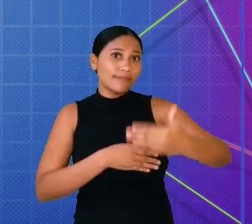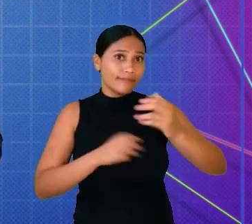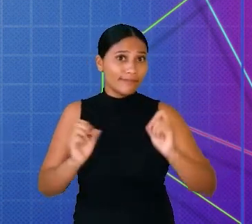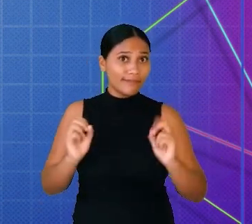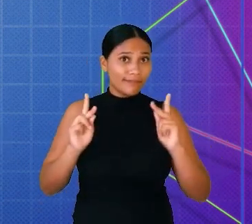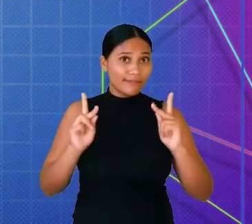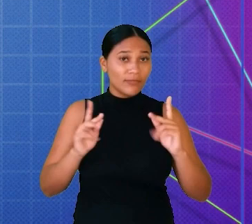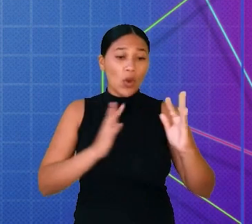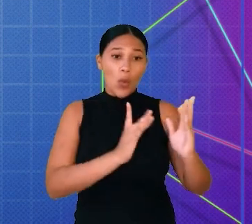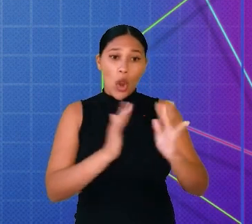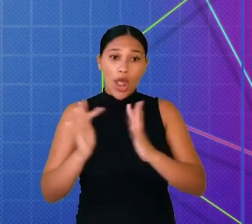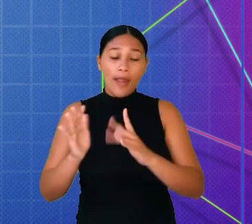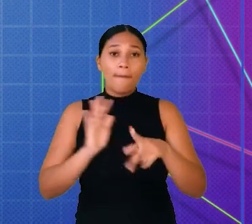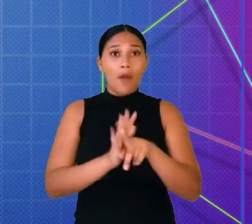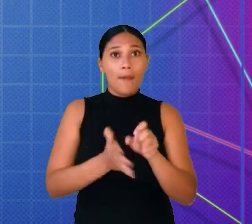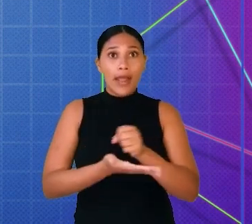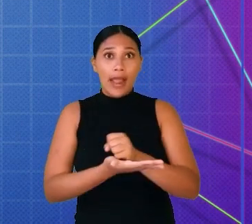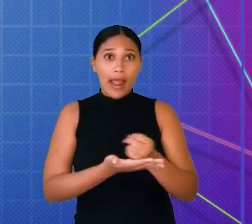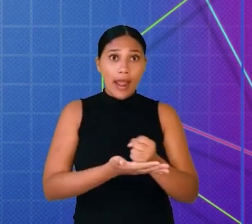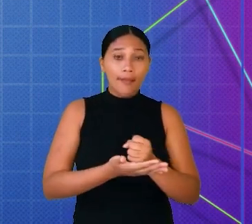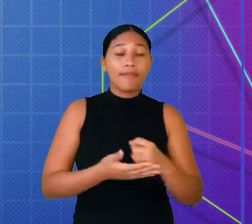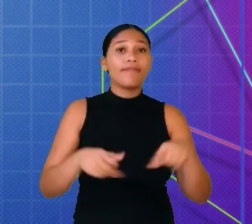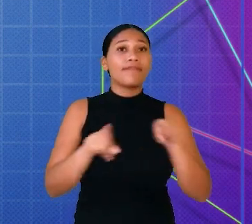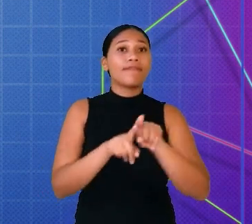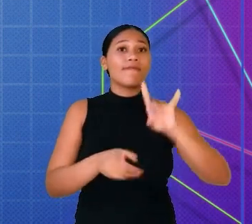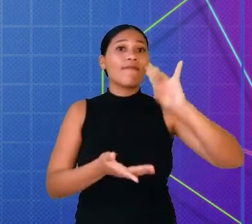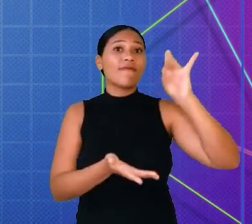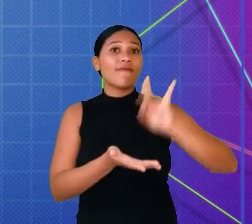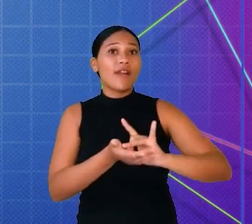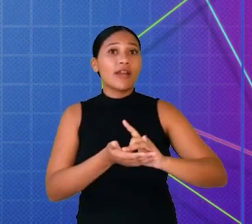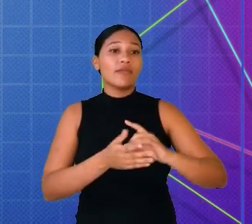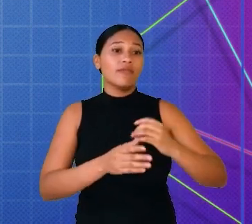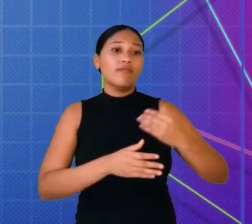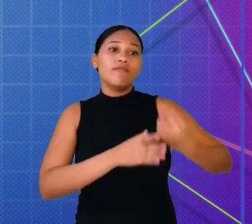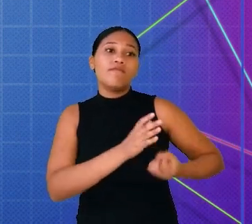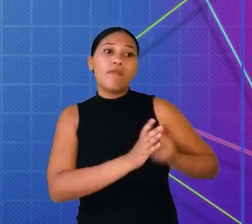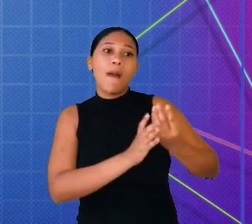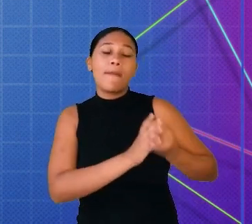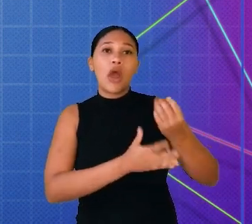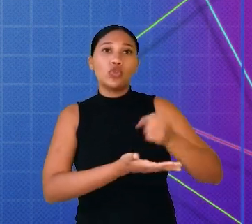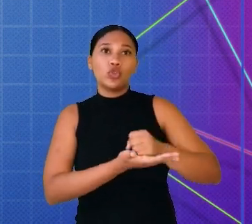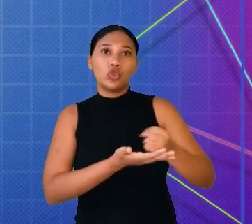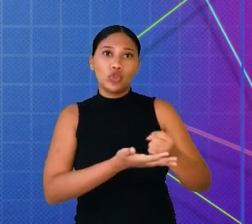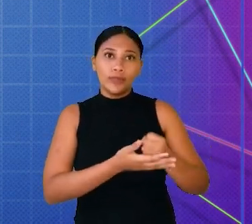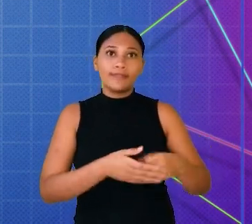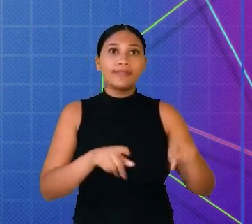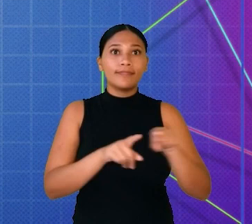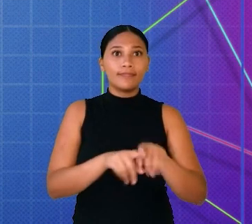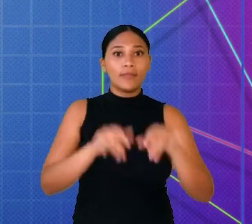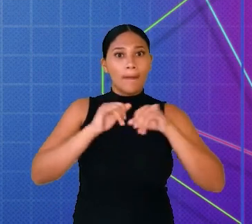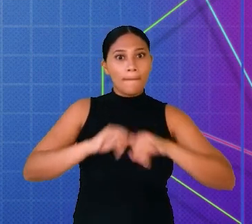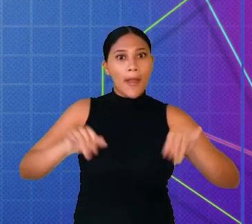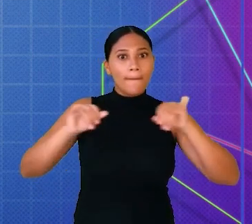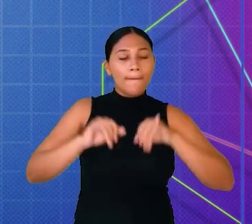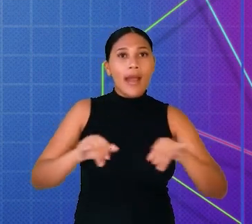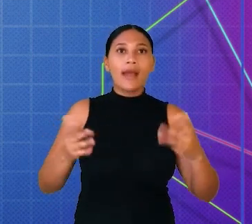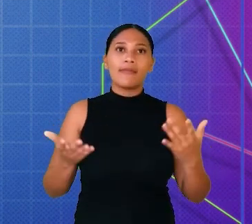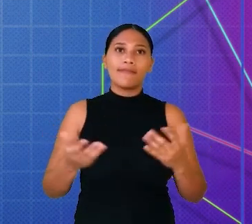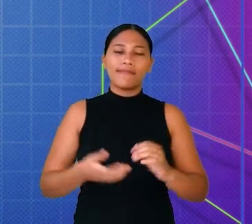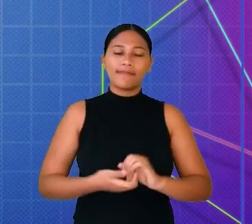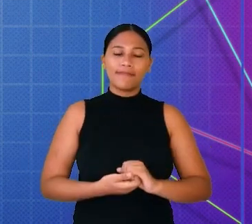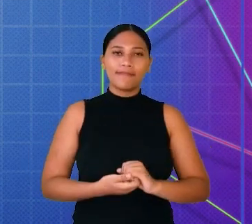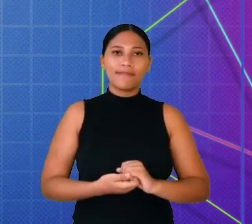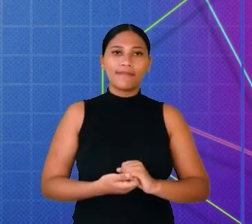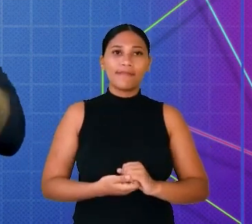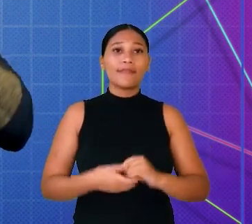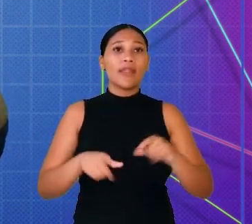ter daqui para frente. Desde o processo de gamificação até, de fato, a produção de um jogo, o lançamento de um grande título de